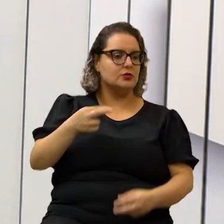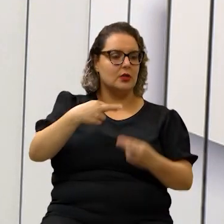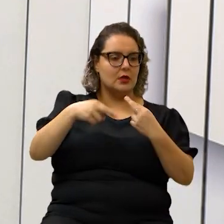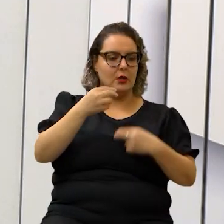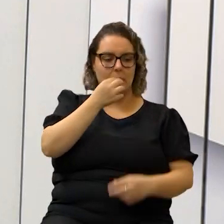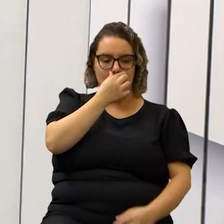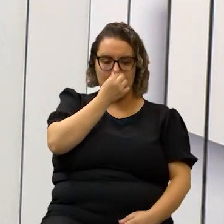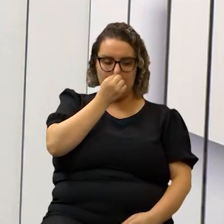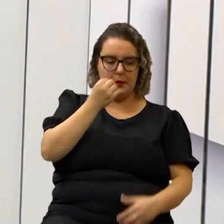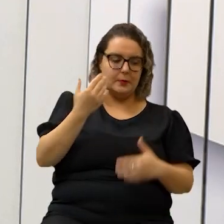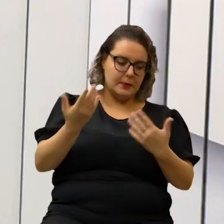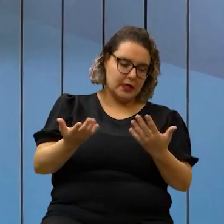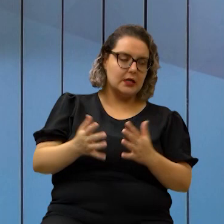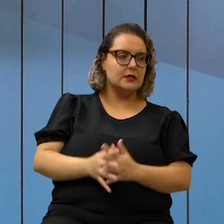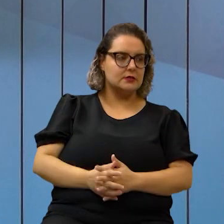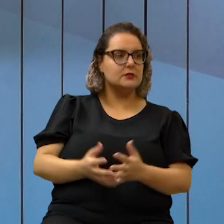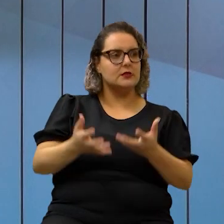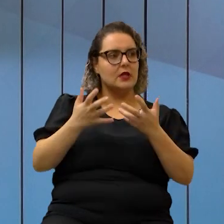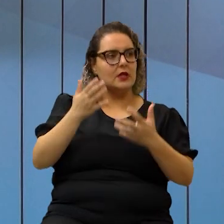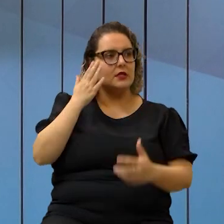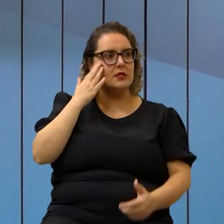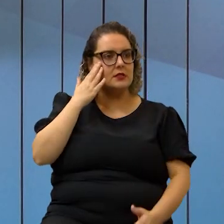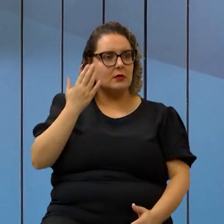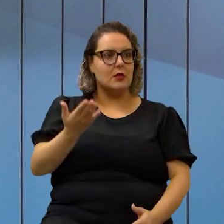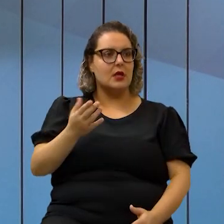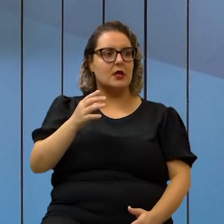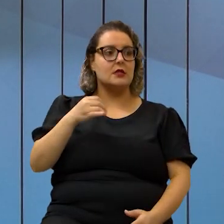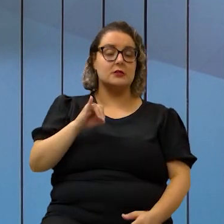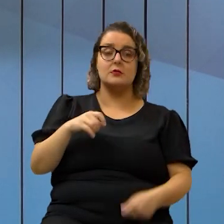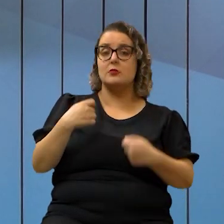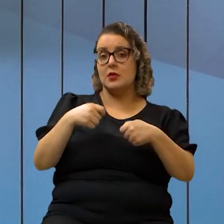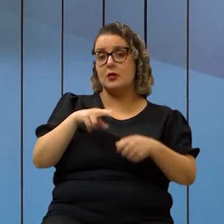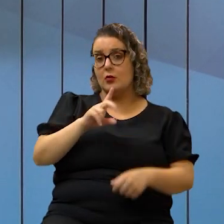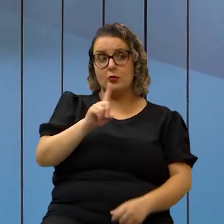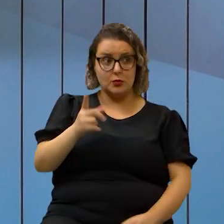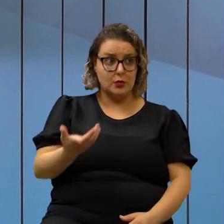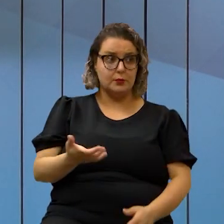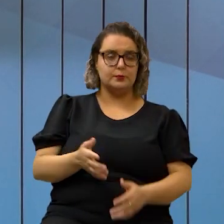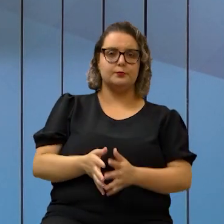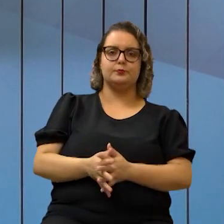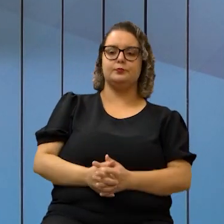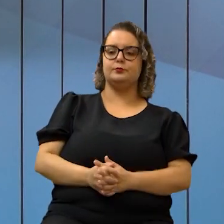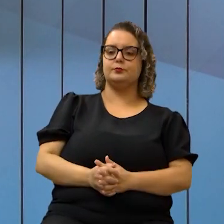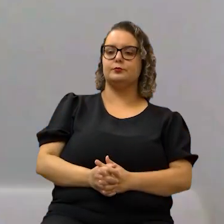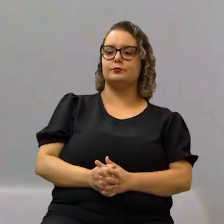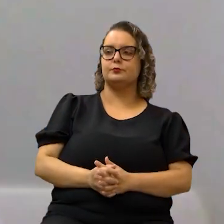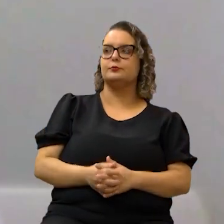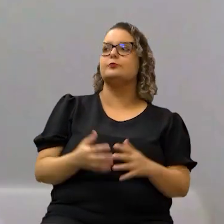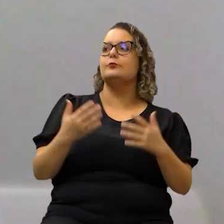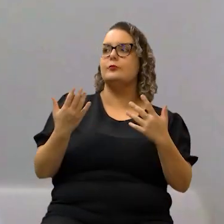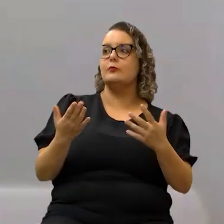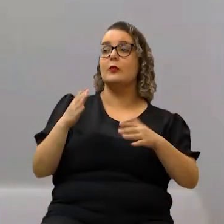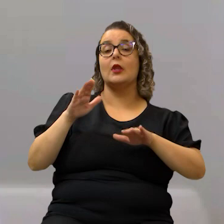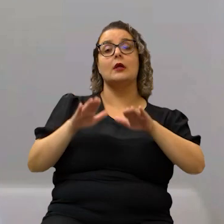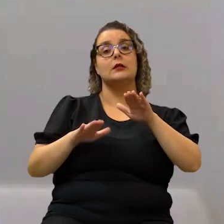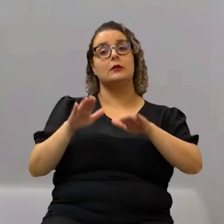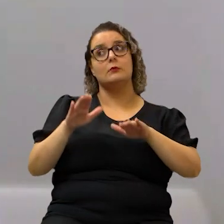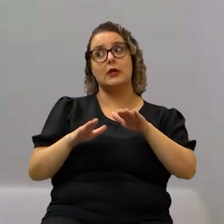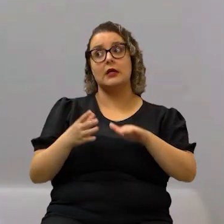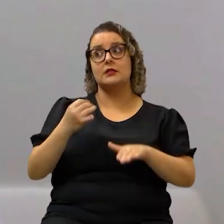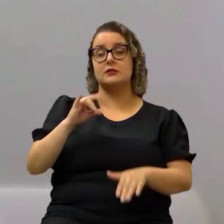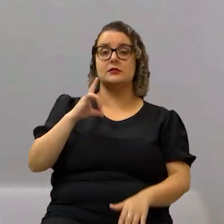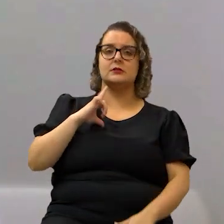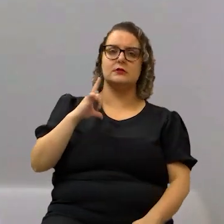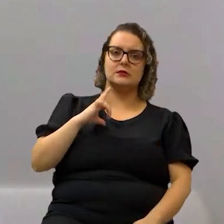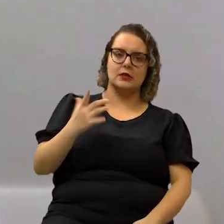tem relação, mas eu gostaria de saber se isso é necessário ou não. Então,